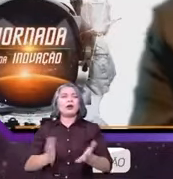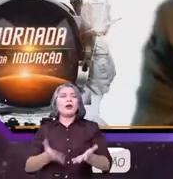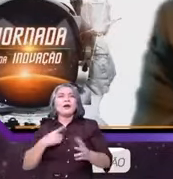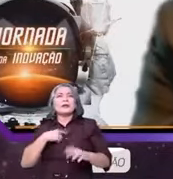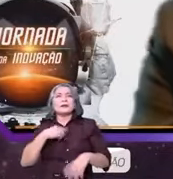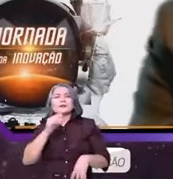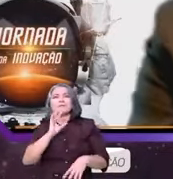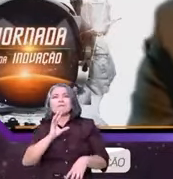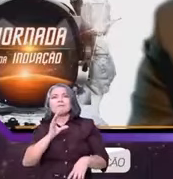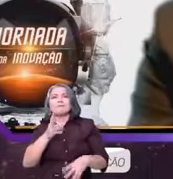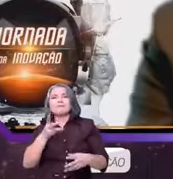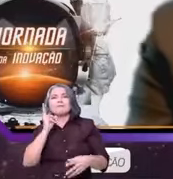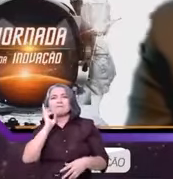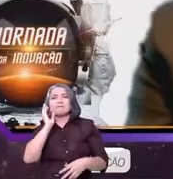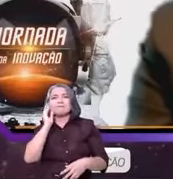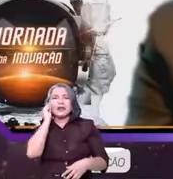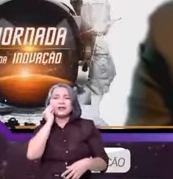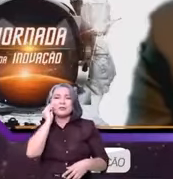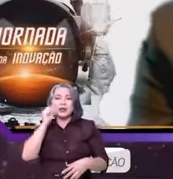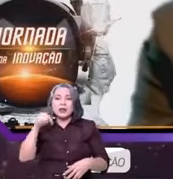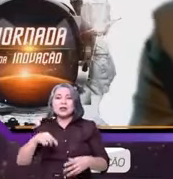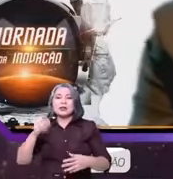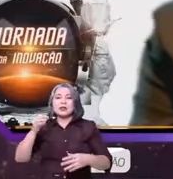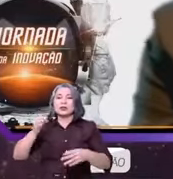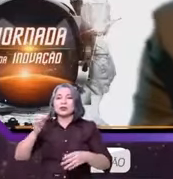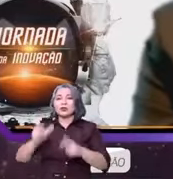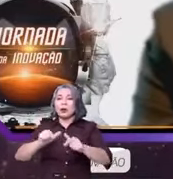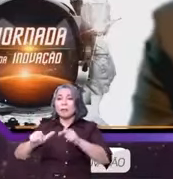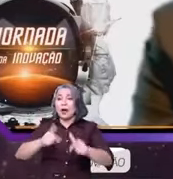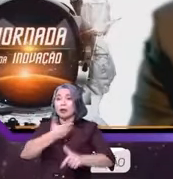realidade do serviço público, você ter...